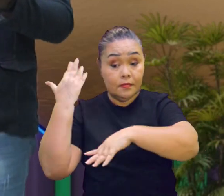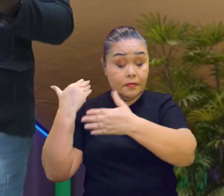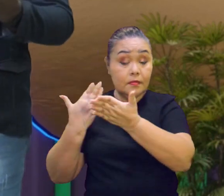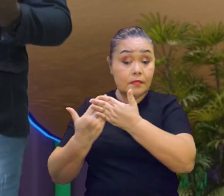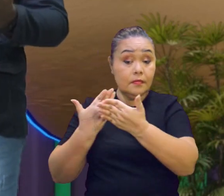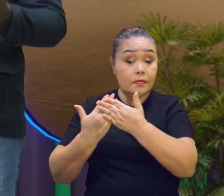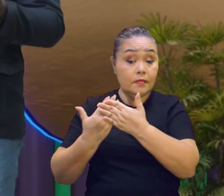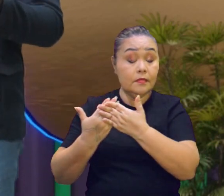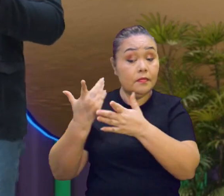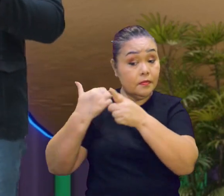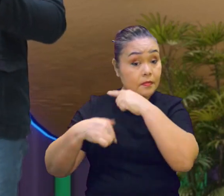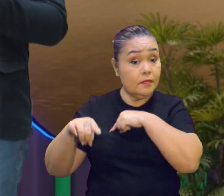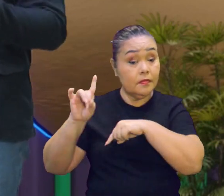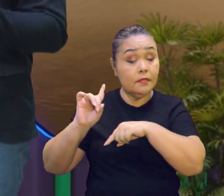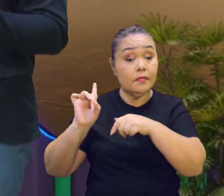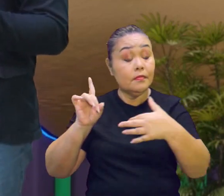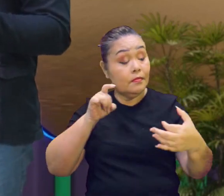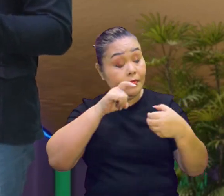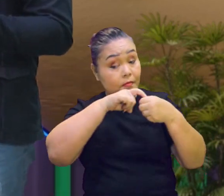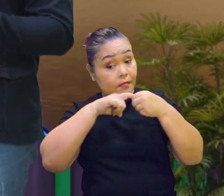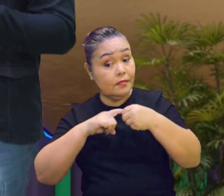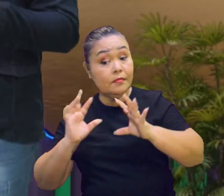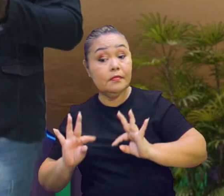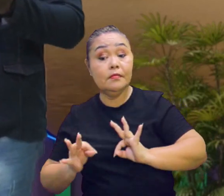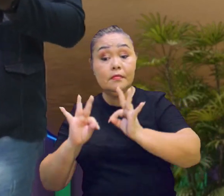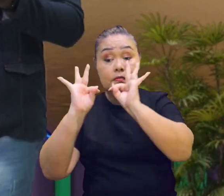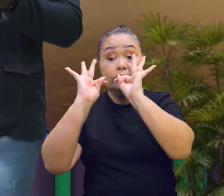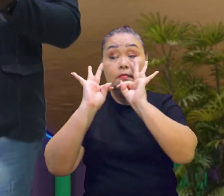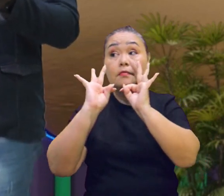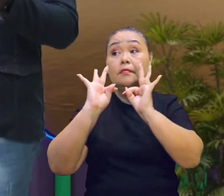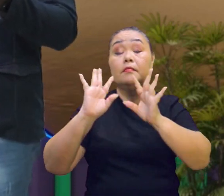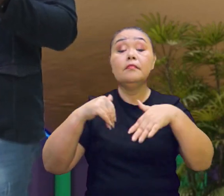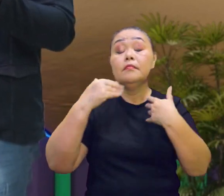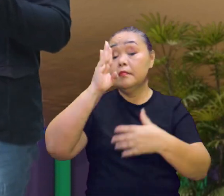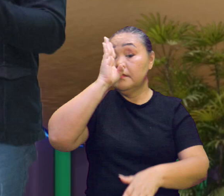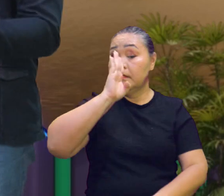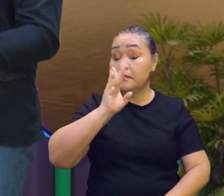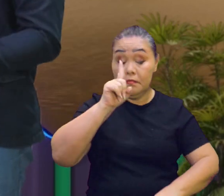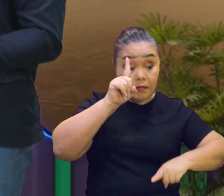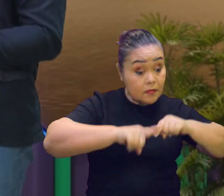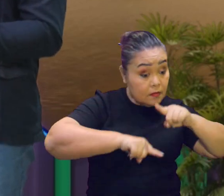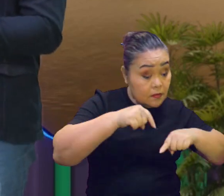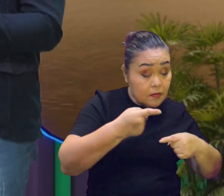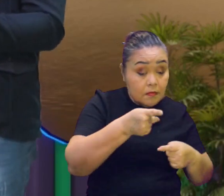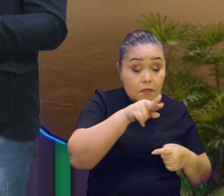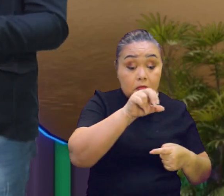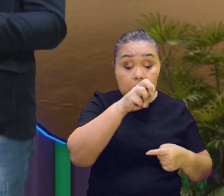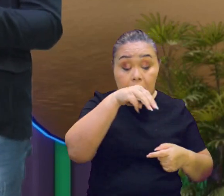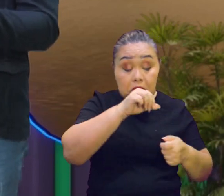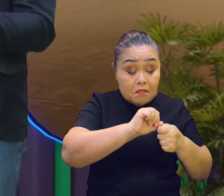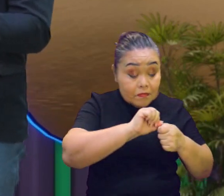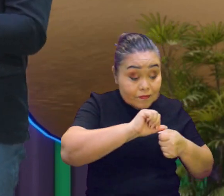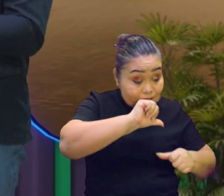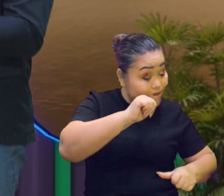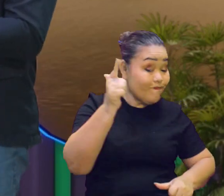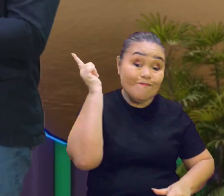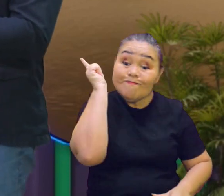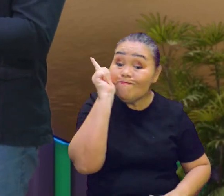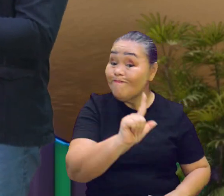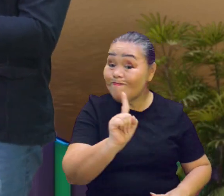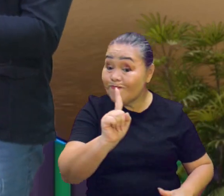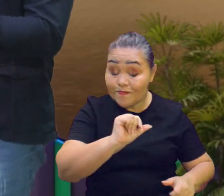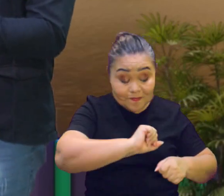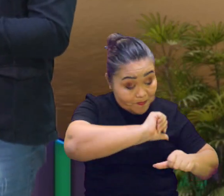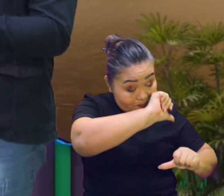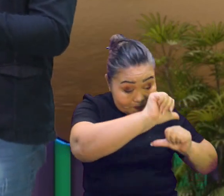né, em algumas aulas atrás. A dependência tecnológica. A dependência tecnológica, ou seja, o Brasil tem matéria-prima, mas não consegue transformar essa matéria-prima em